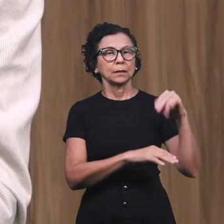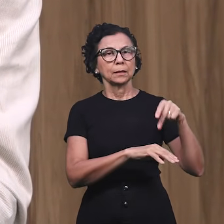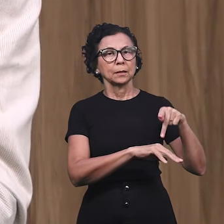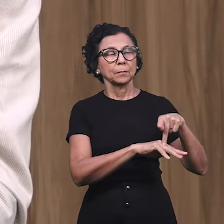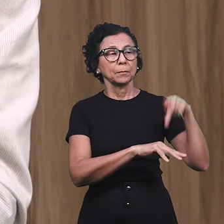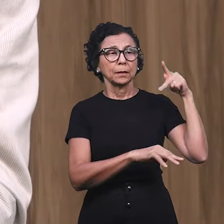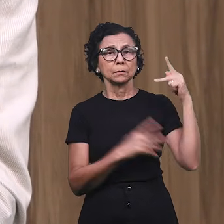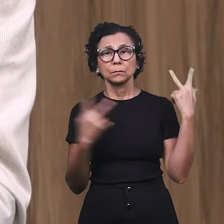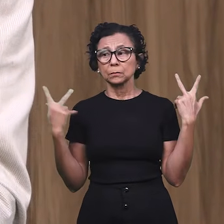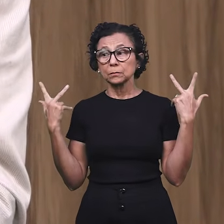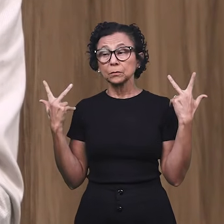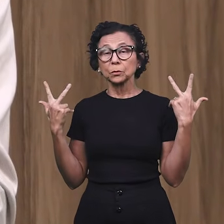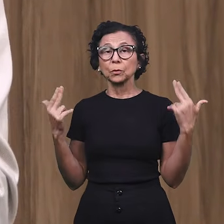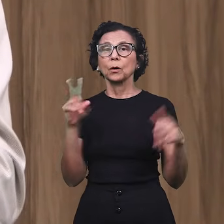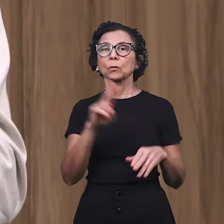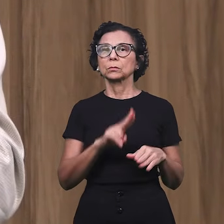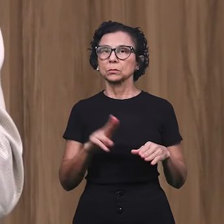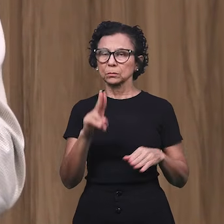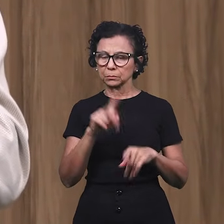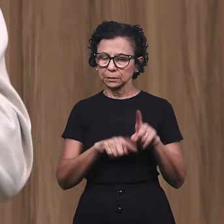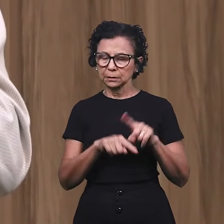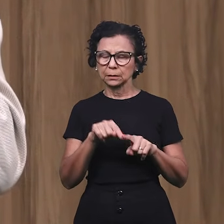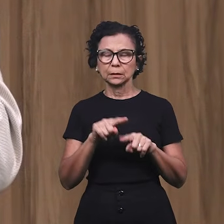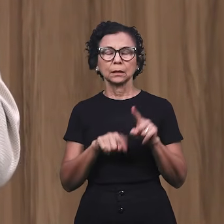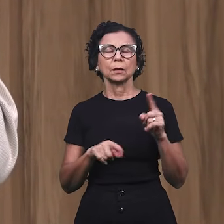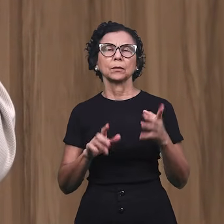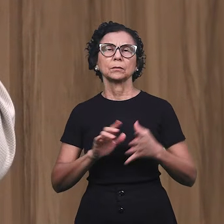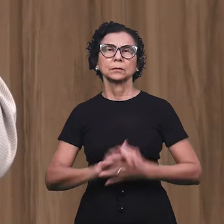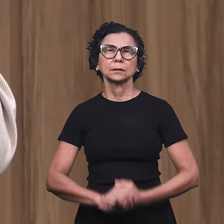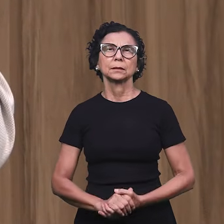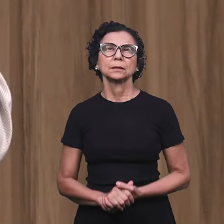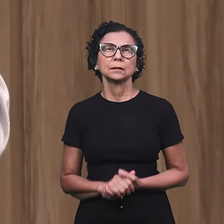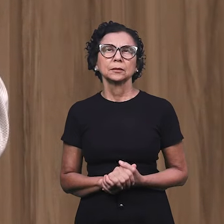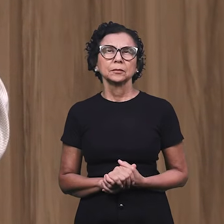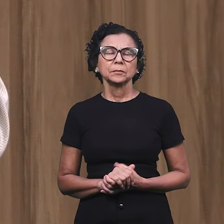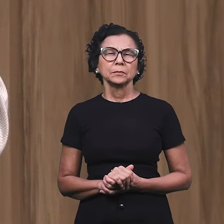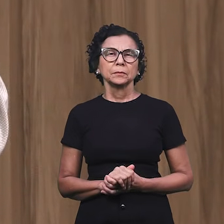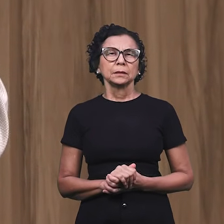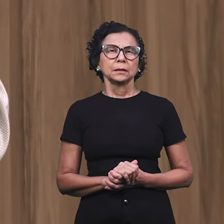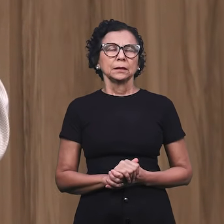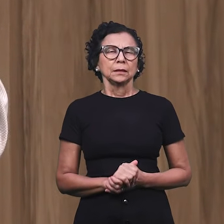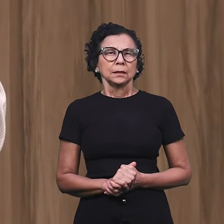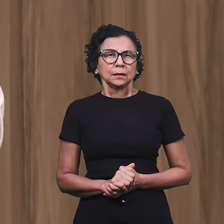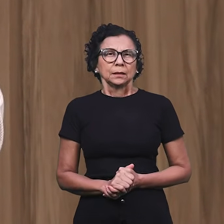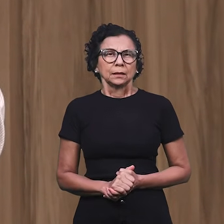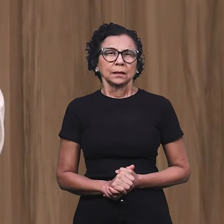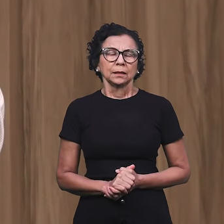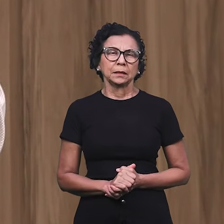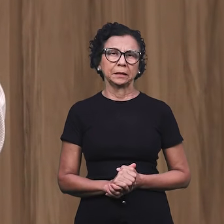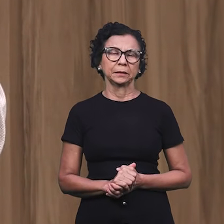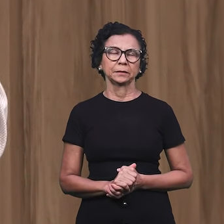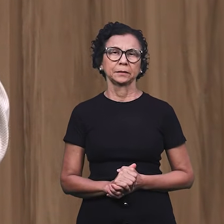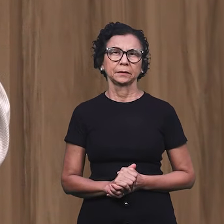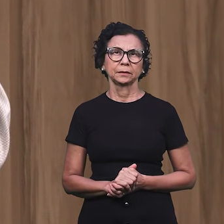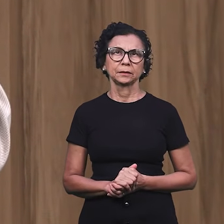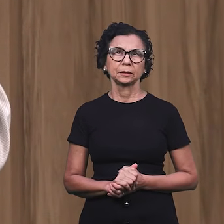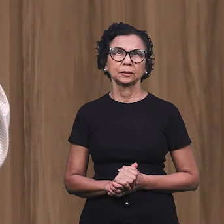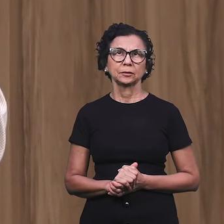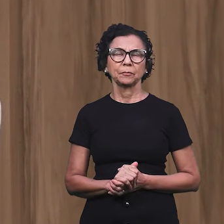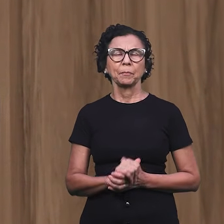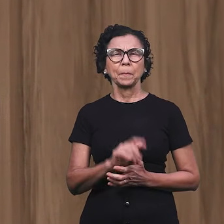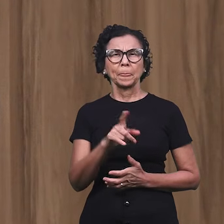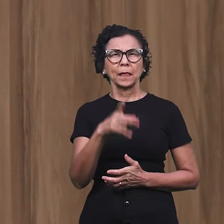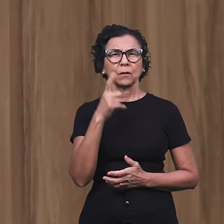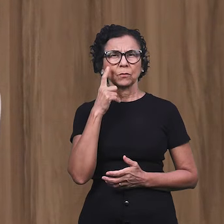ou seja, quem entrasse no templo, imaginando, a pessoa que entrou no templo, viu aquelas pedras lavradas, aquela cor, aquelas